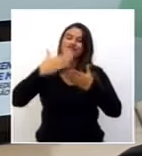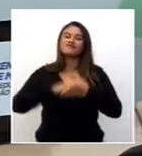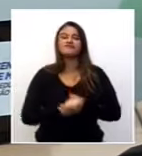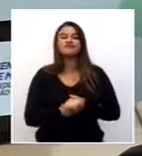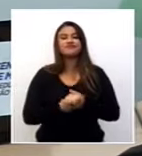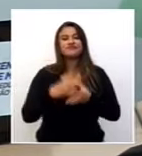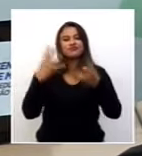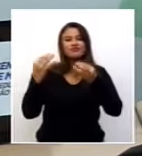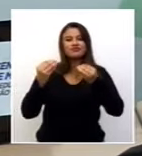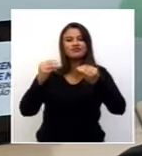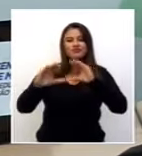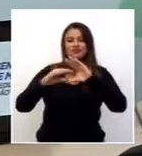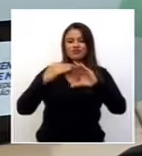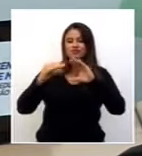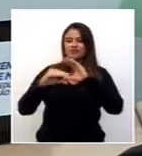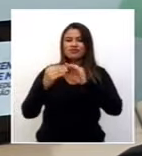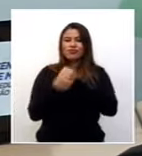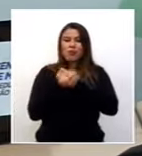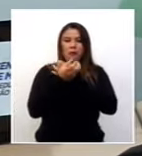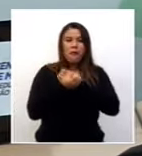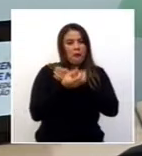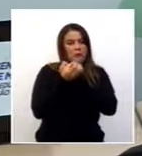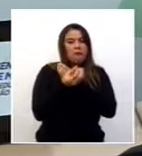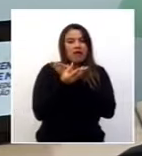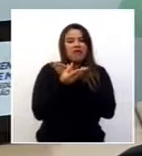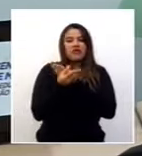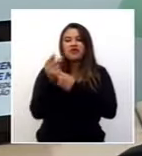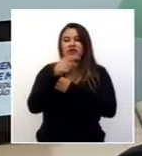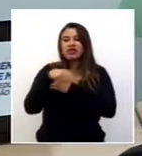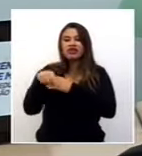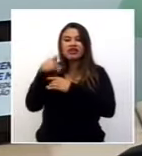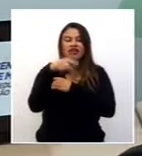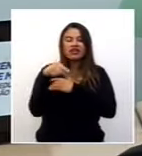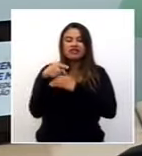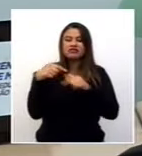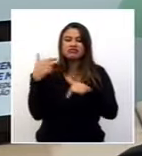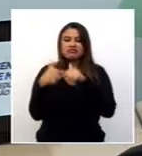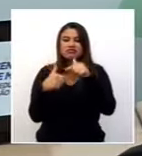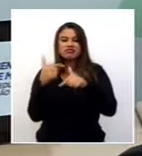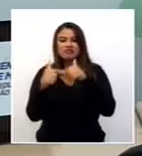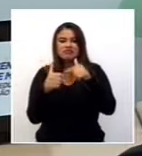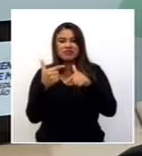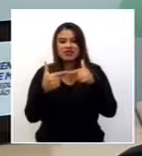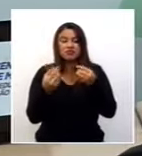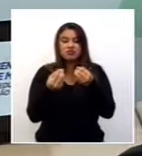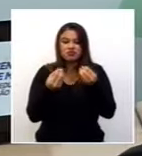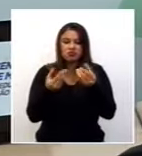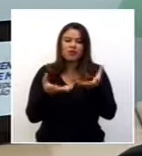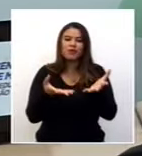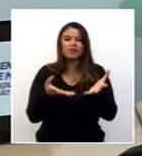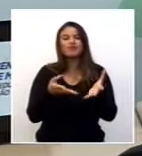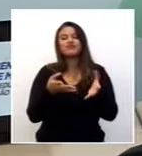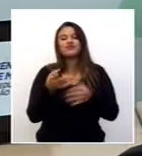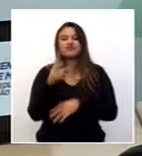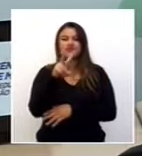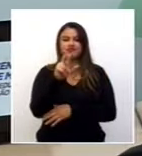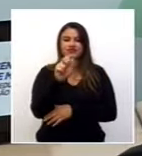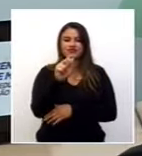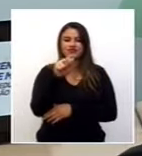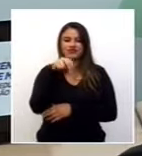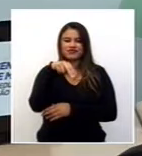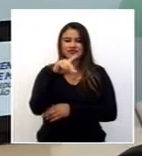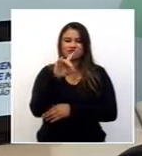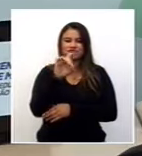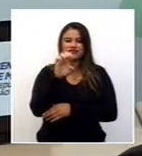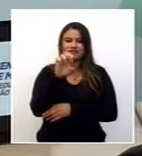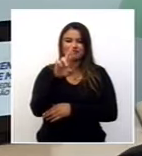bastante informações, né, dos professores, como que eles estão trabalhando novamente aí, né? Por exemplo, o professor Vanderlei, ele falou